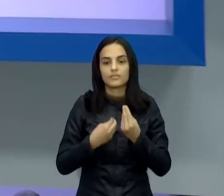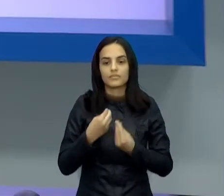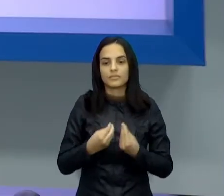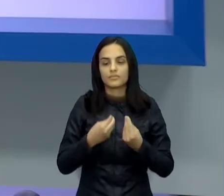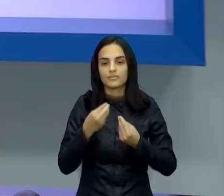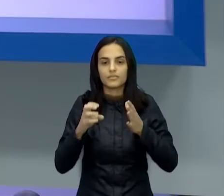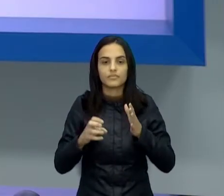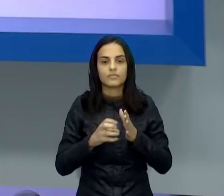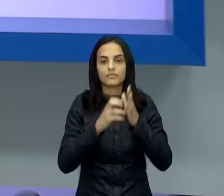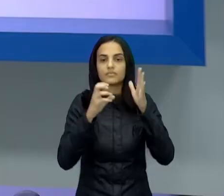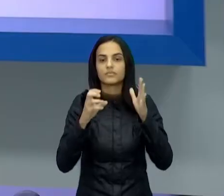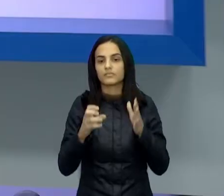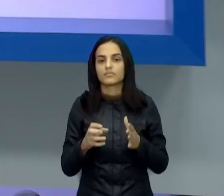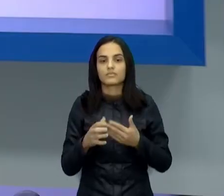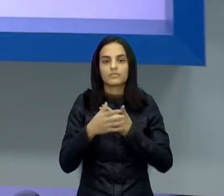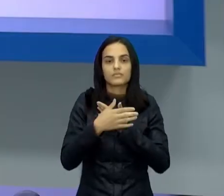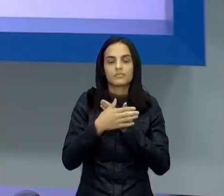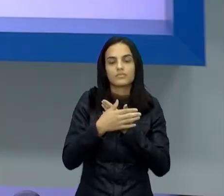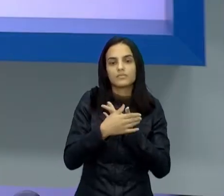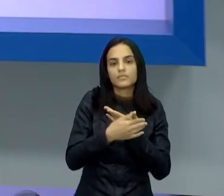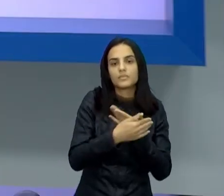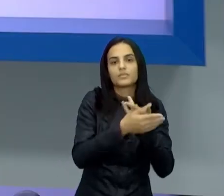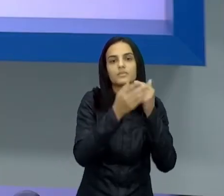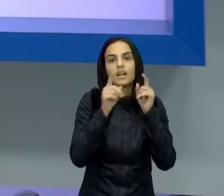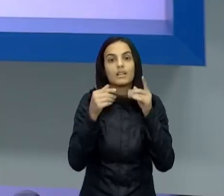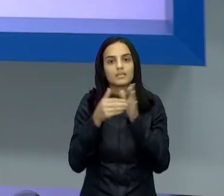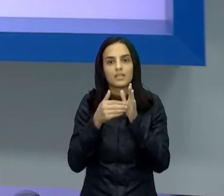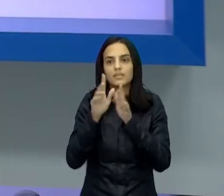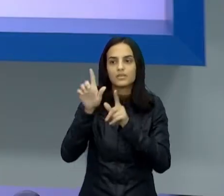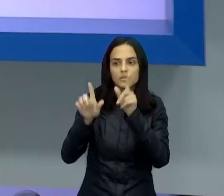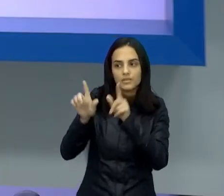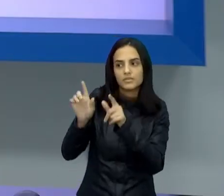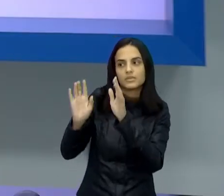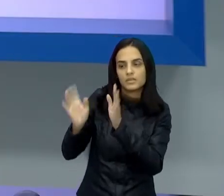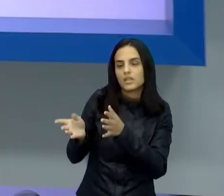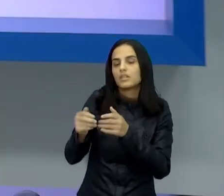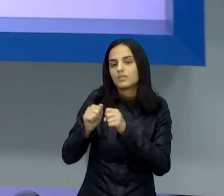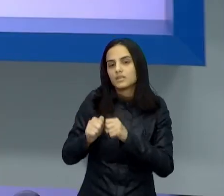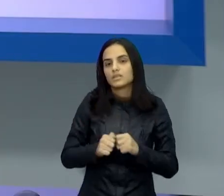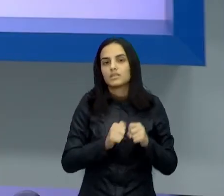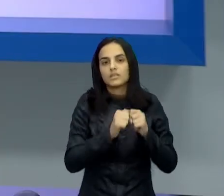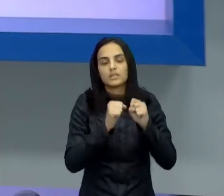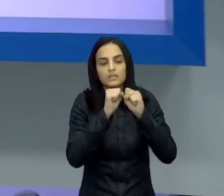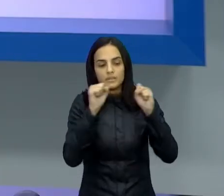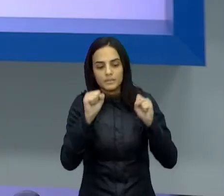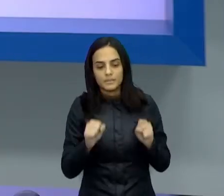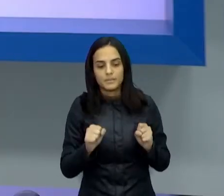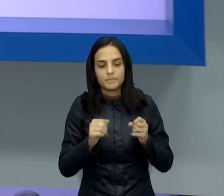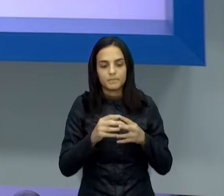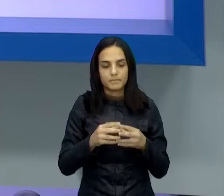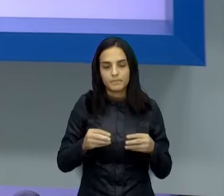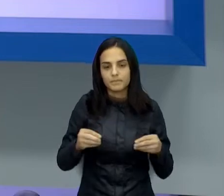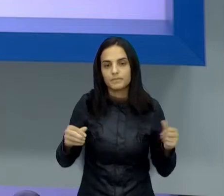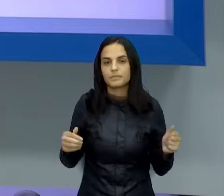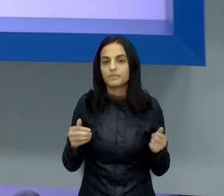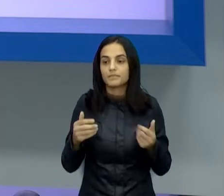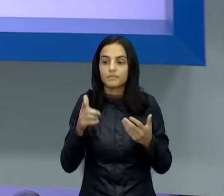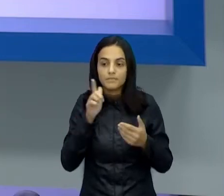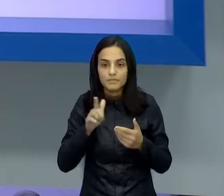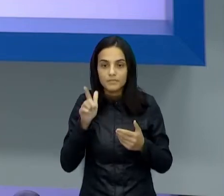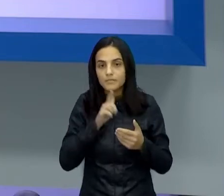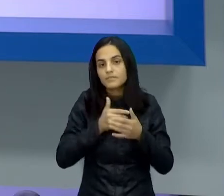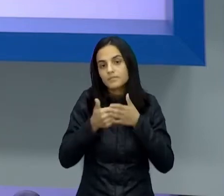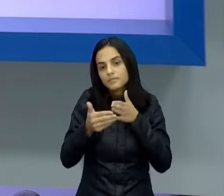efeito borboleta, né, que até filmes já fizeram, nessa relação aí também do sistema Terra, que logicamente